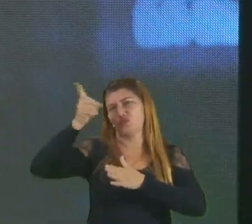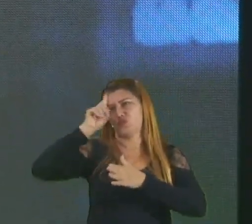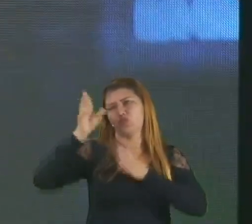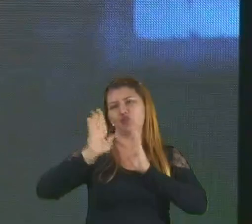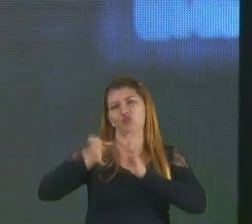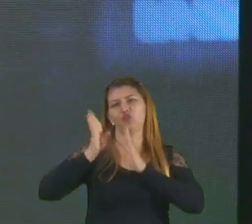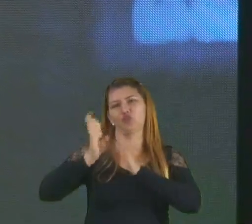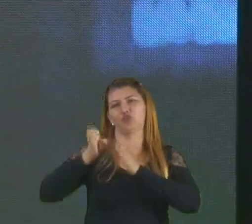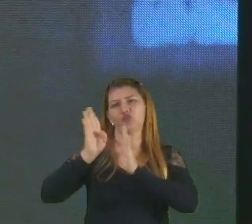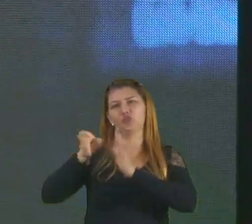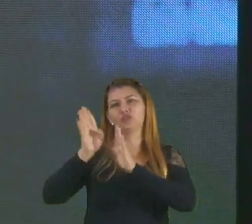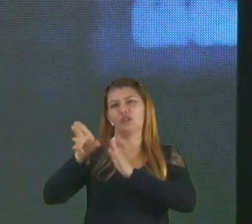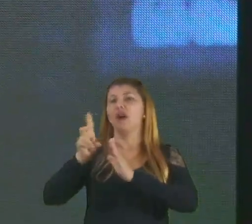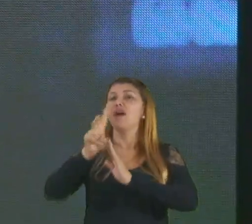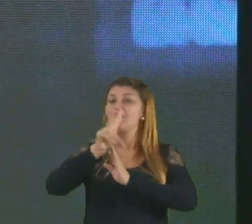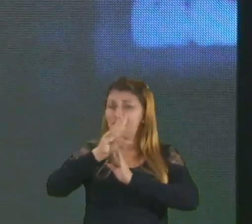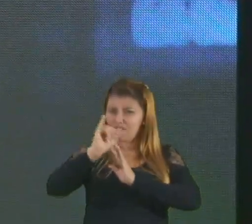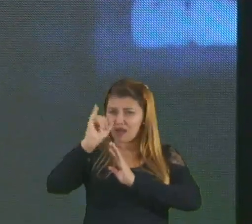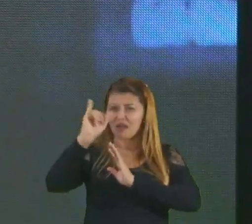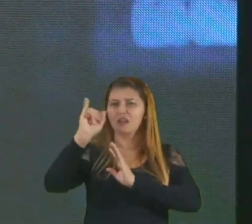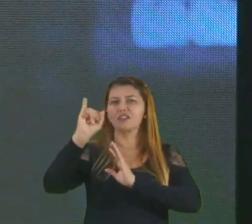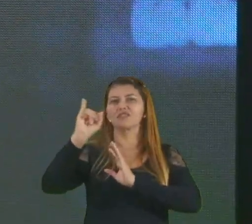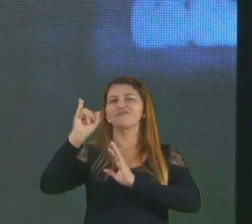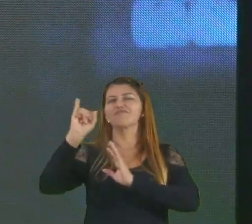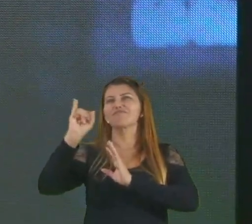Vai chegar o bendito dia.